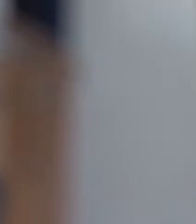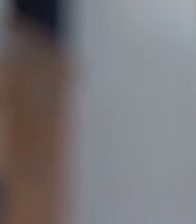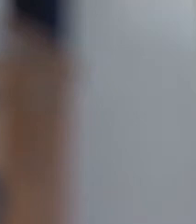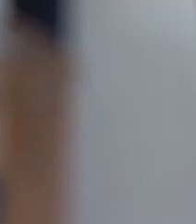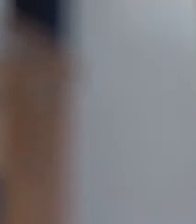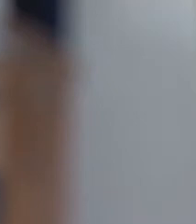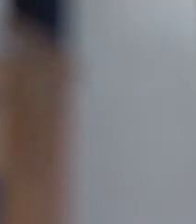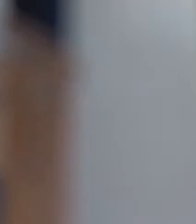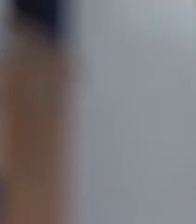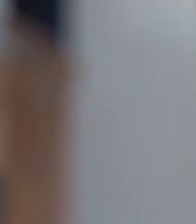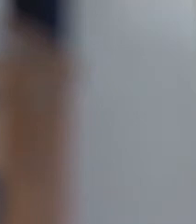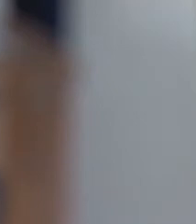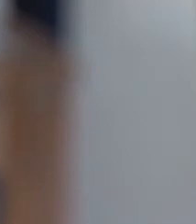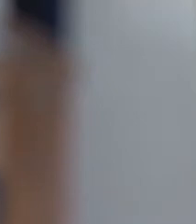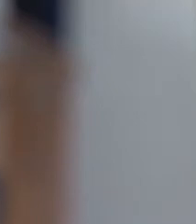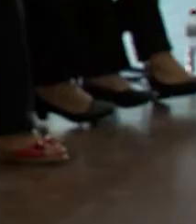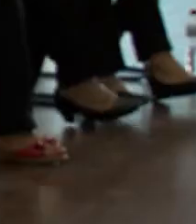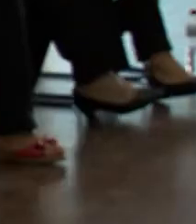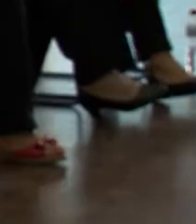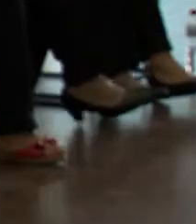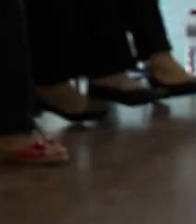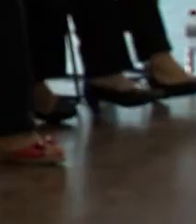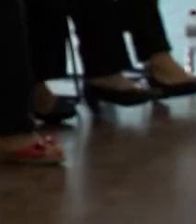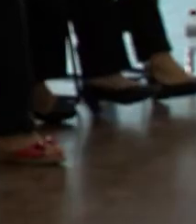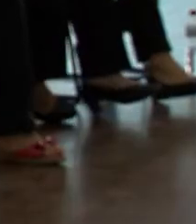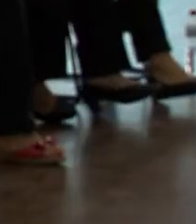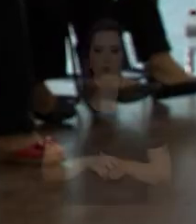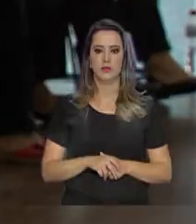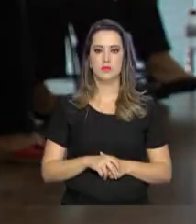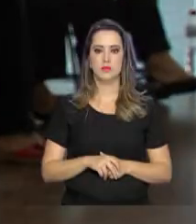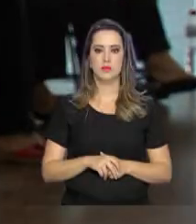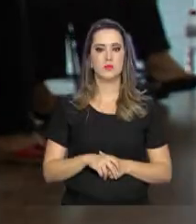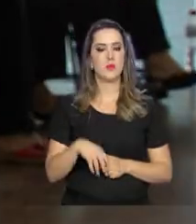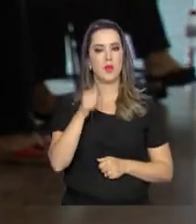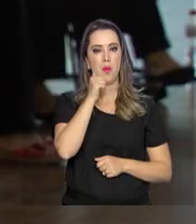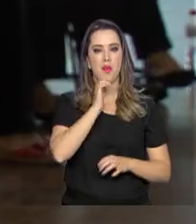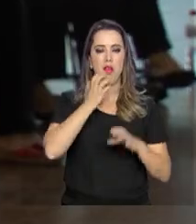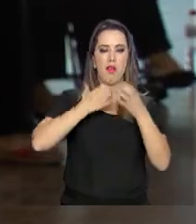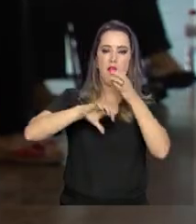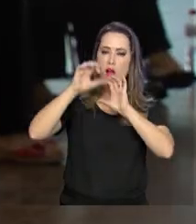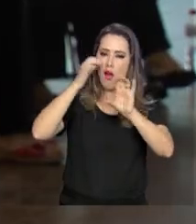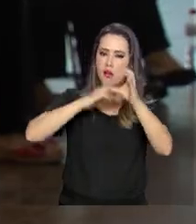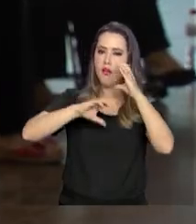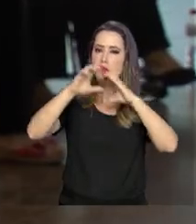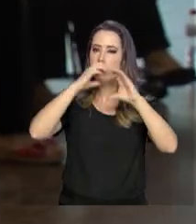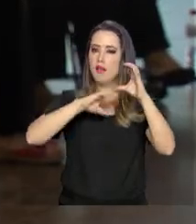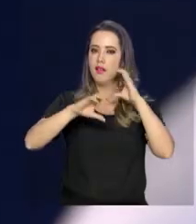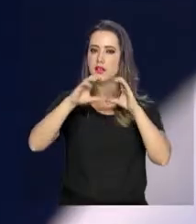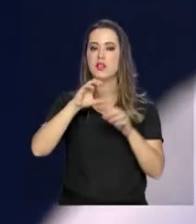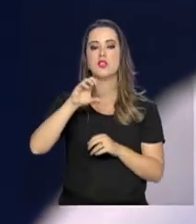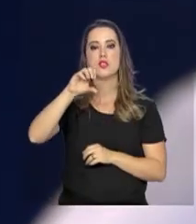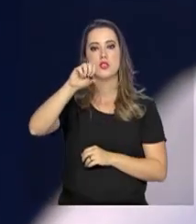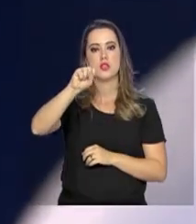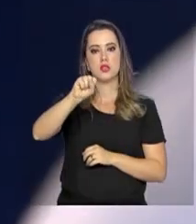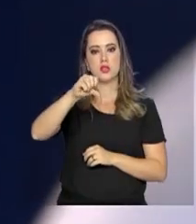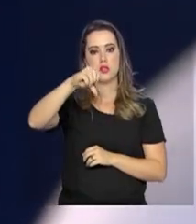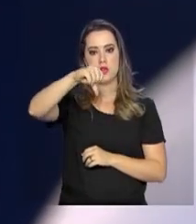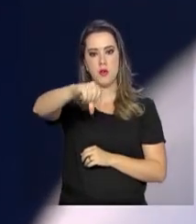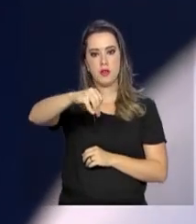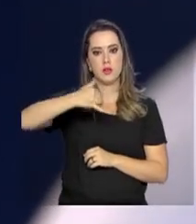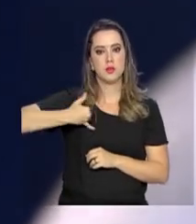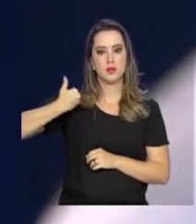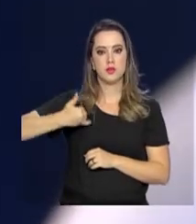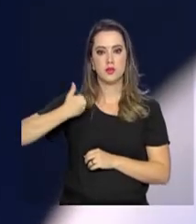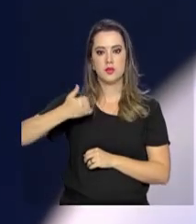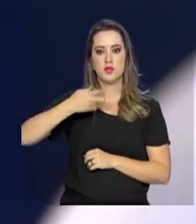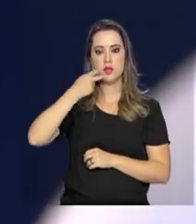é cantando que a aposentada valdete de 89 anos disse espantar